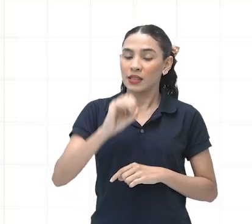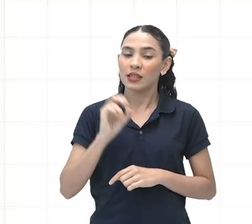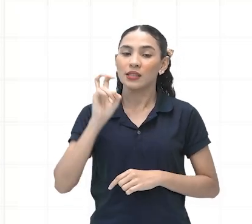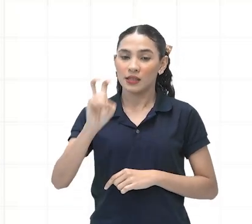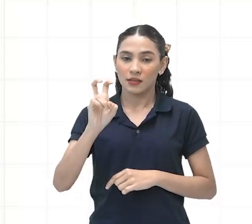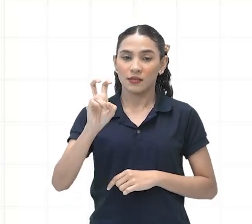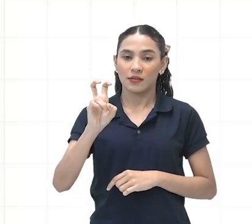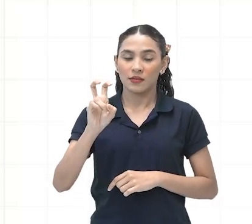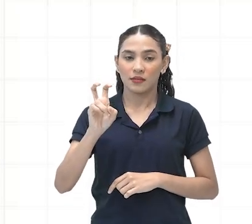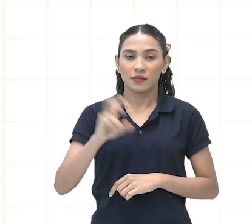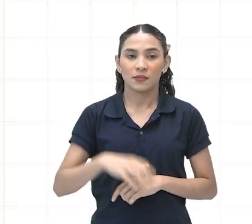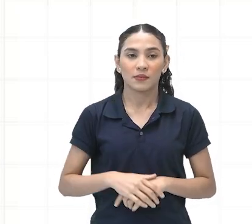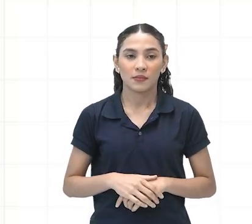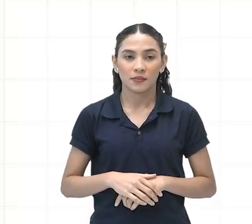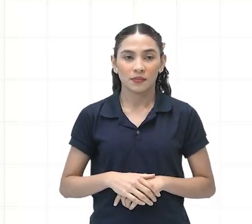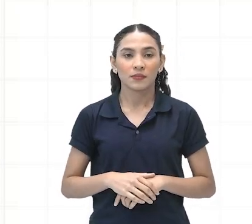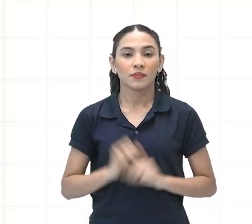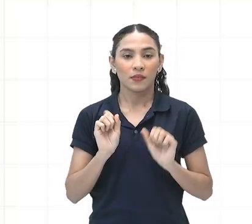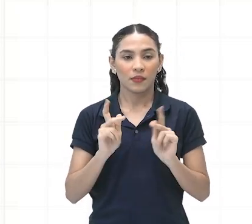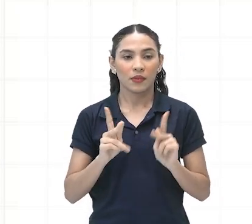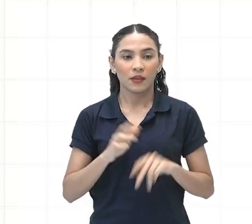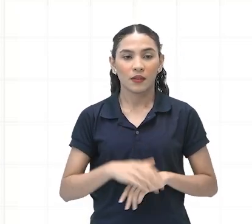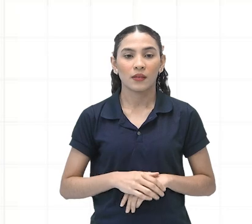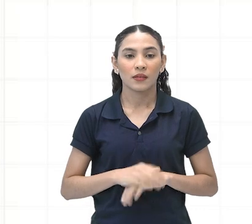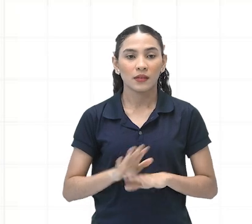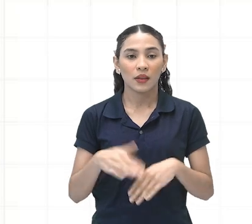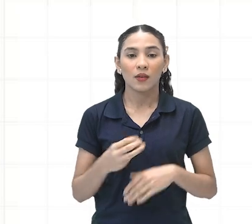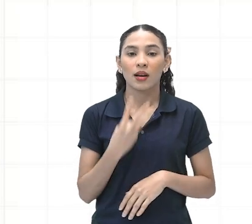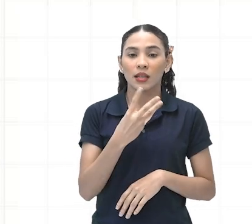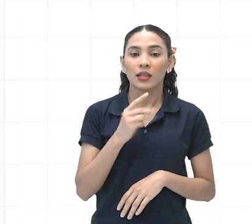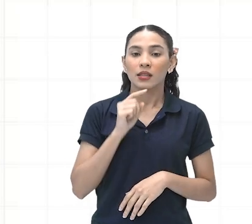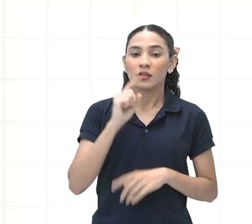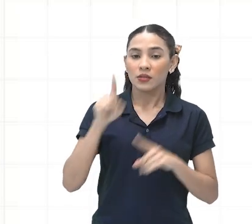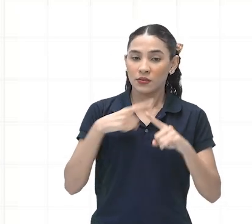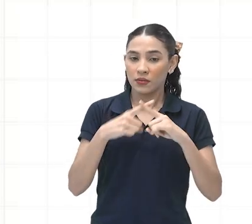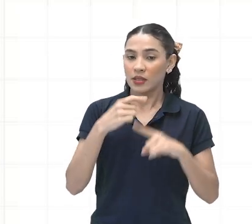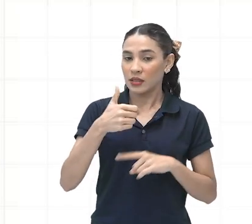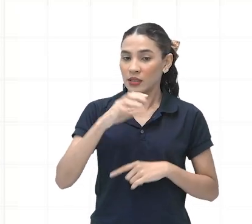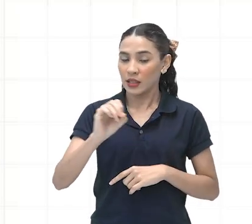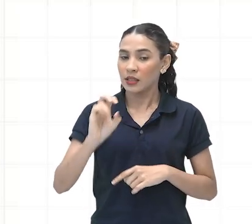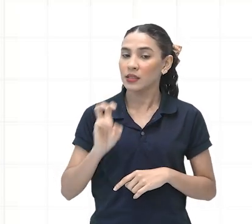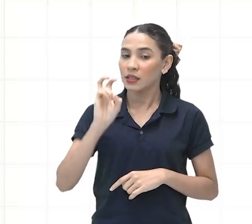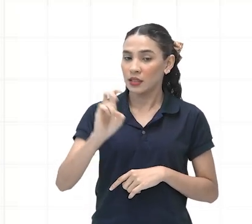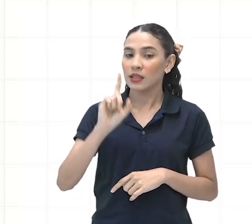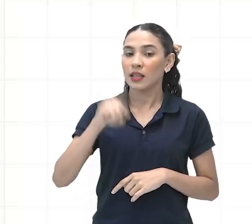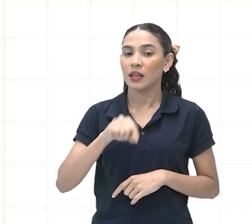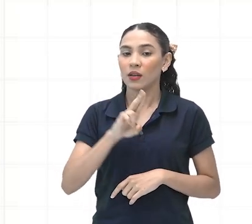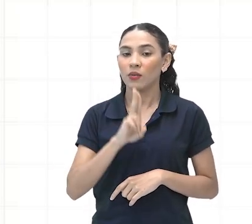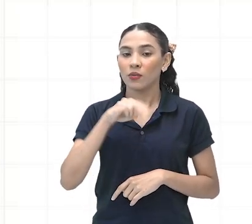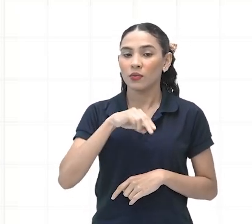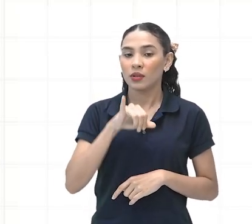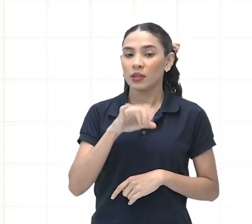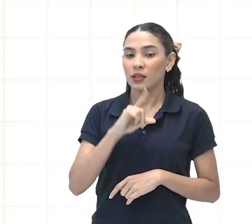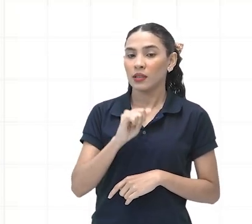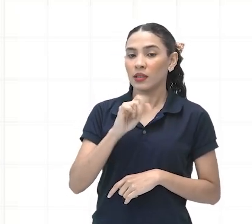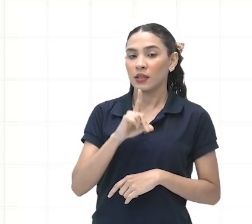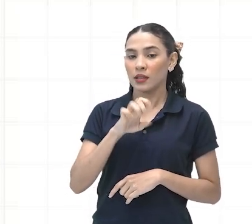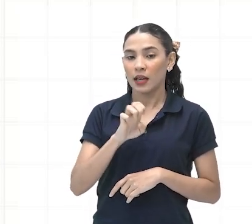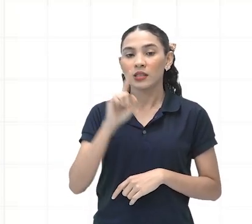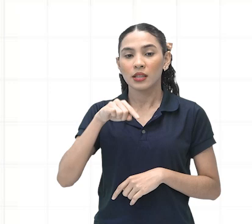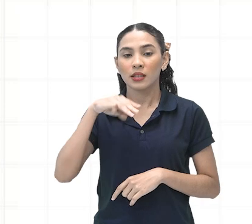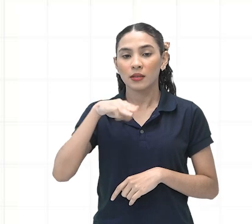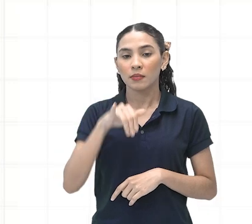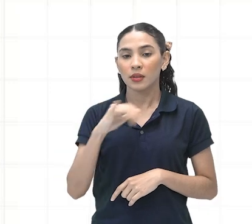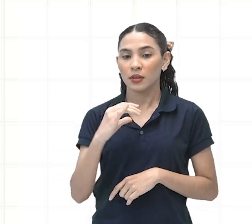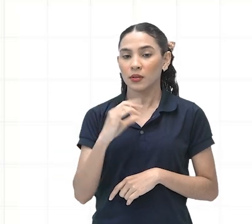10 elevado à quinta, tá bom? 3 vezes 10 elevado à quinta é a unidade de uma régua em